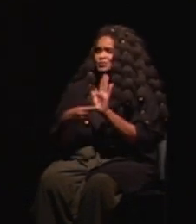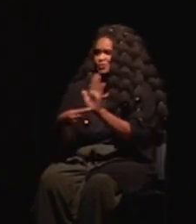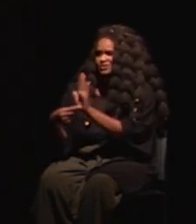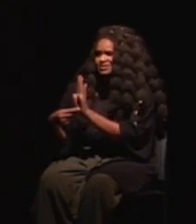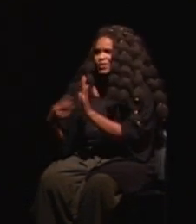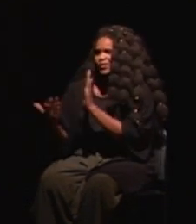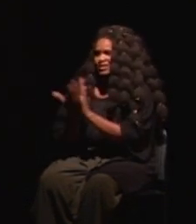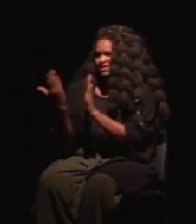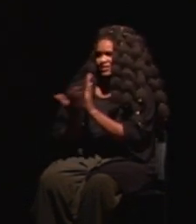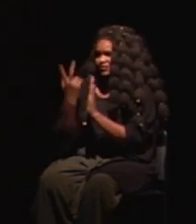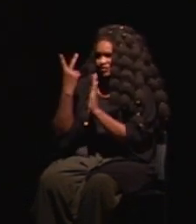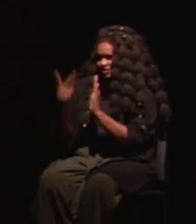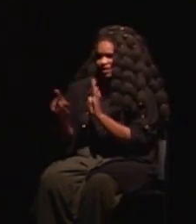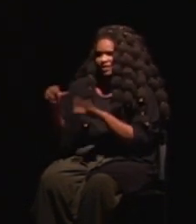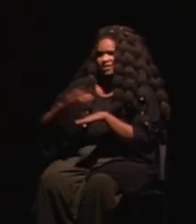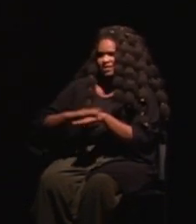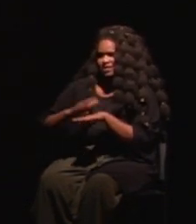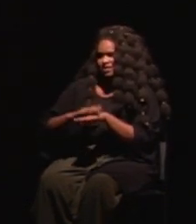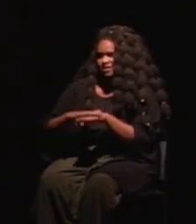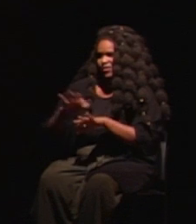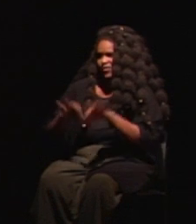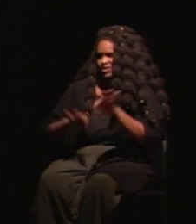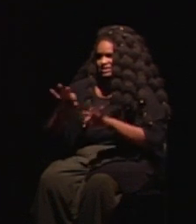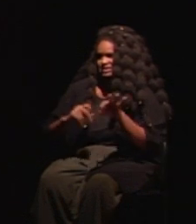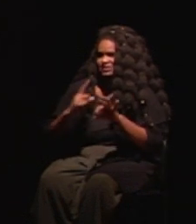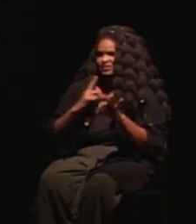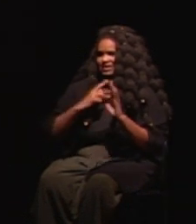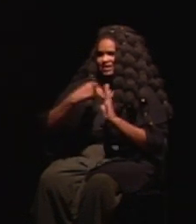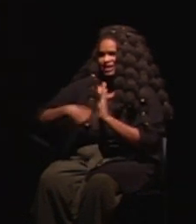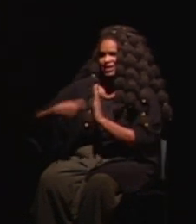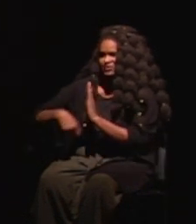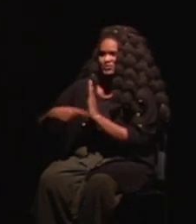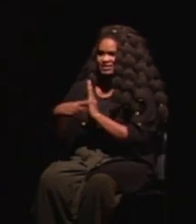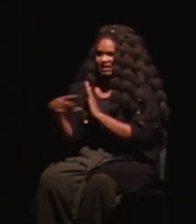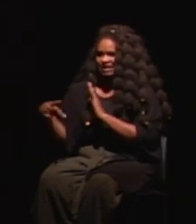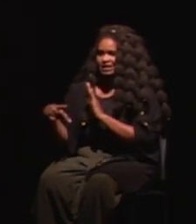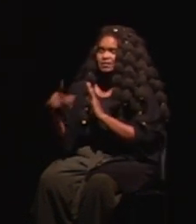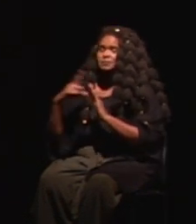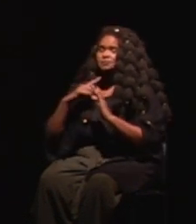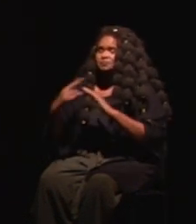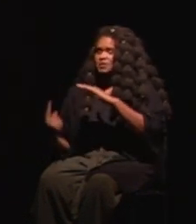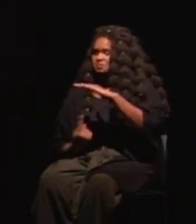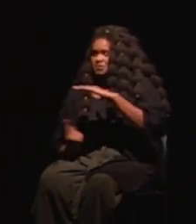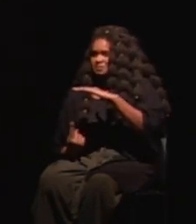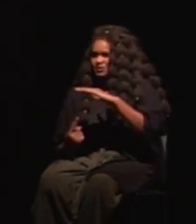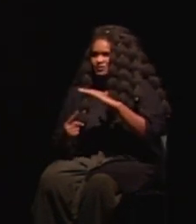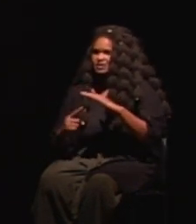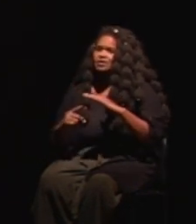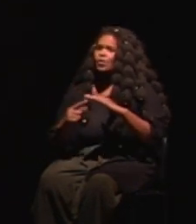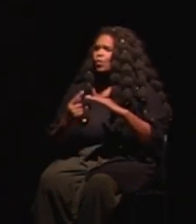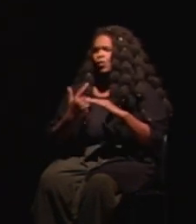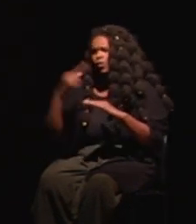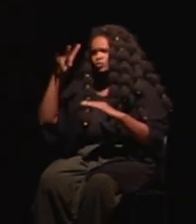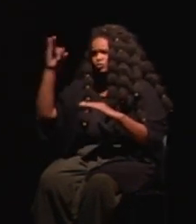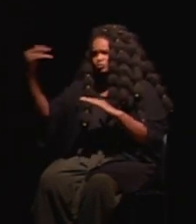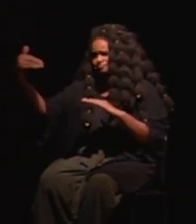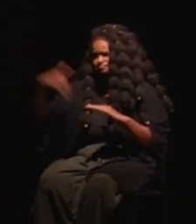desses livros que ela resenhou, com as resenhas dela junto. Então, está lá no primeiro andar. Outro dia que vocês vierem aqui, vocês podem